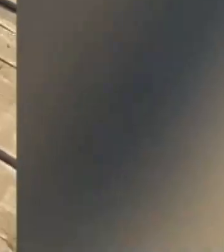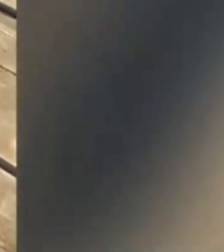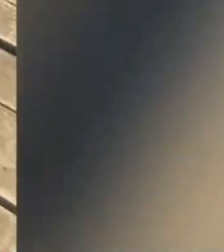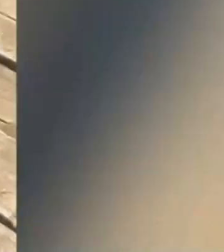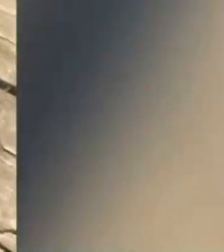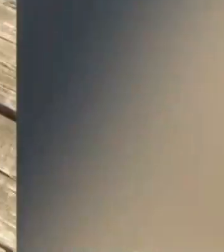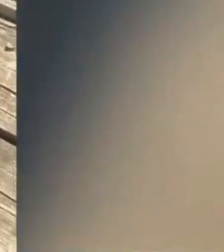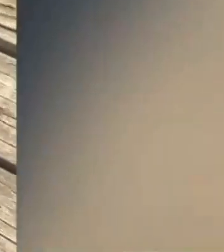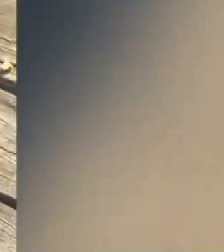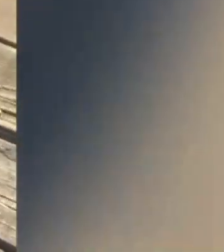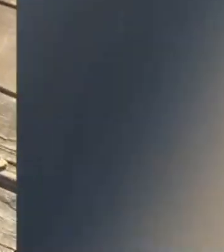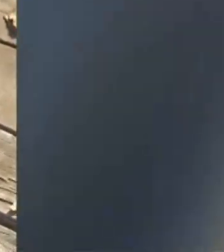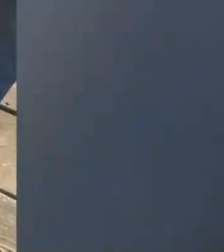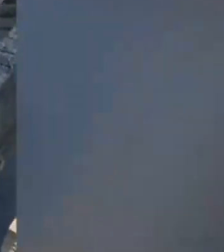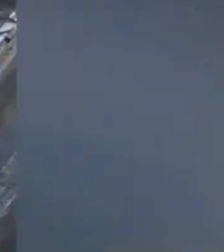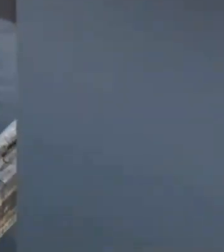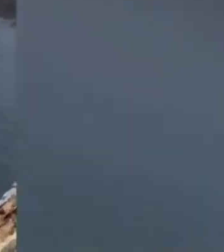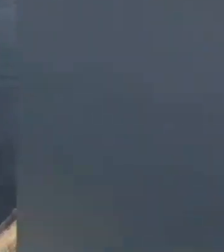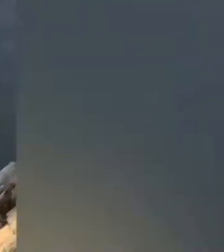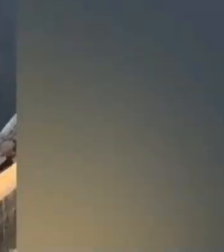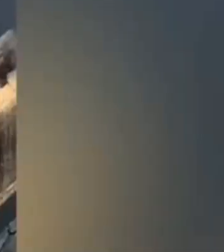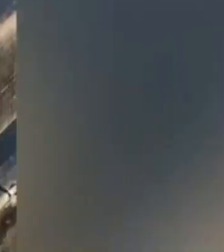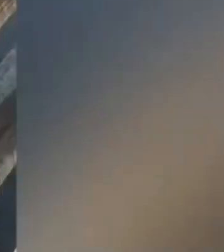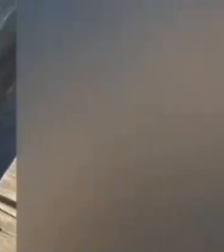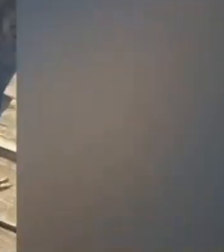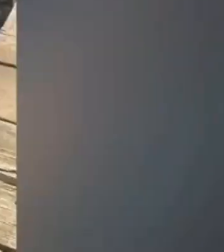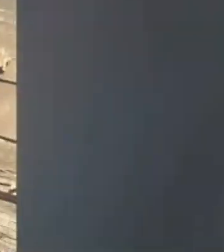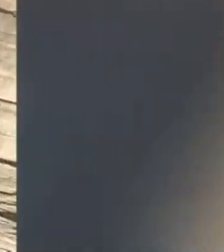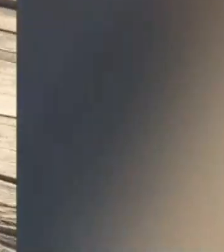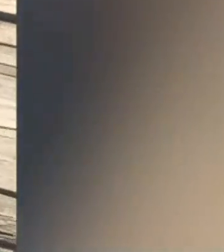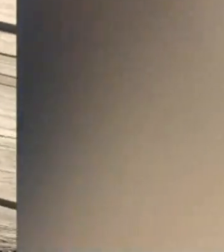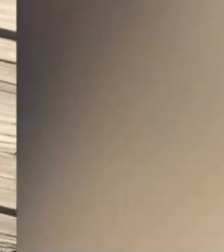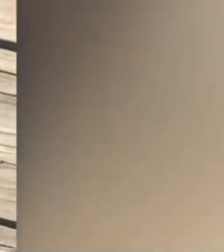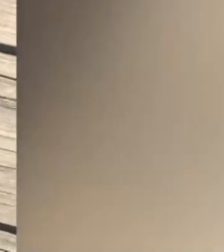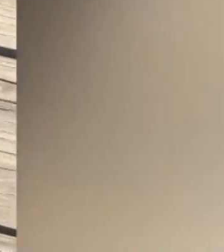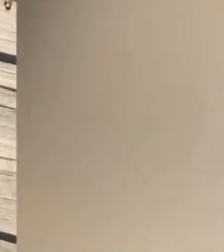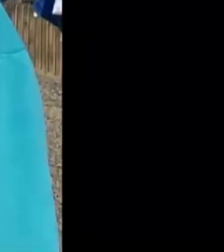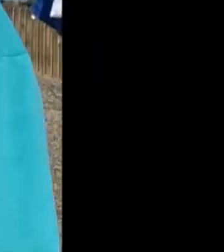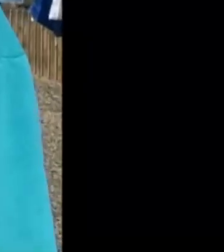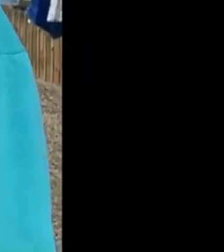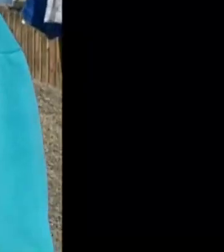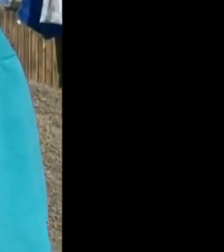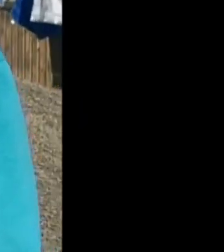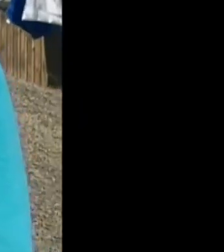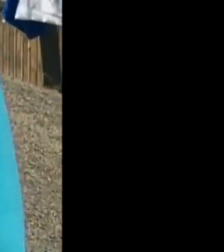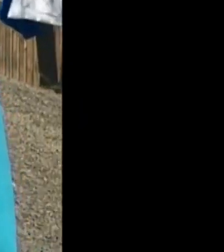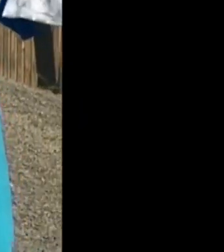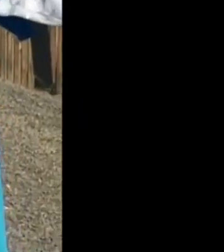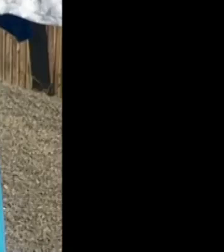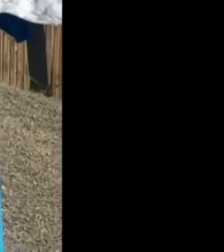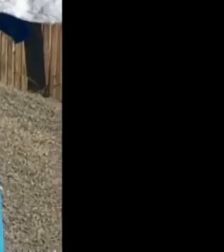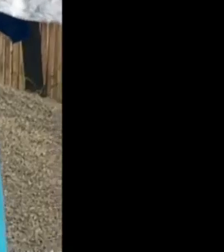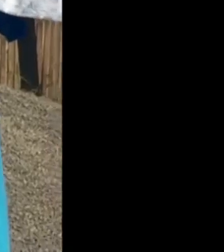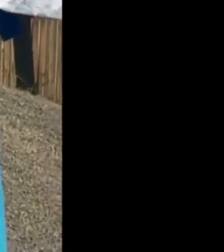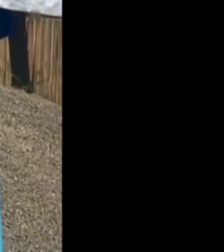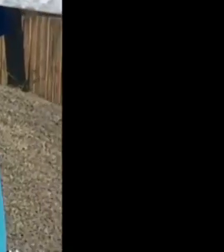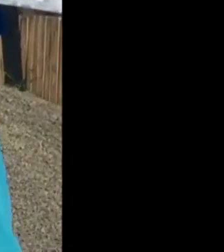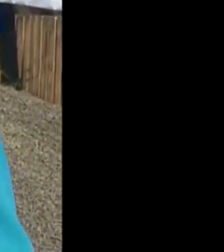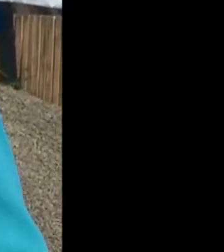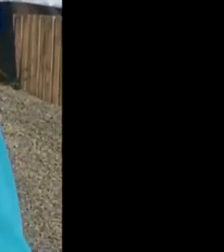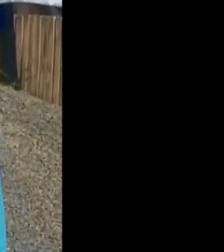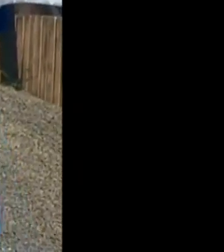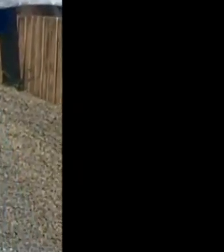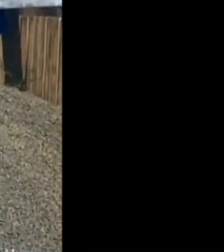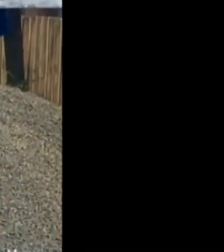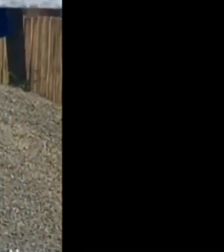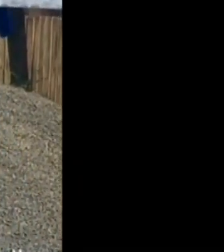um carro passa, fura pneu, por um pneu também por causa dos pregos. Então é complicado se puderem